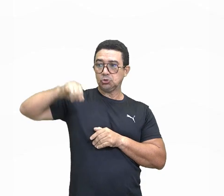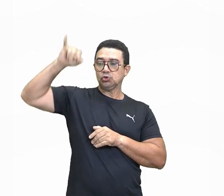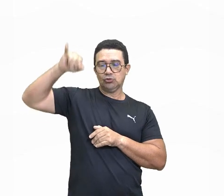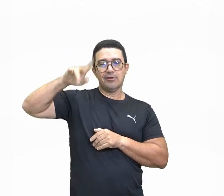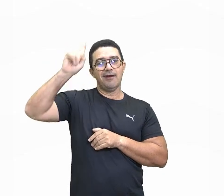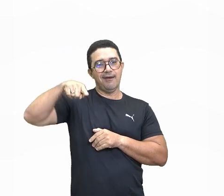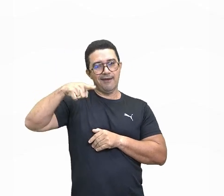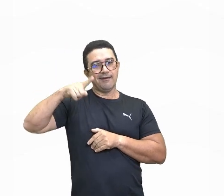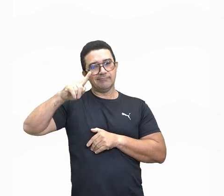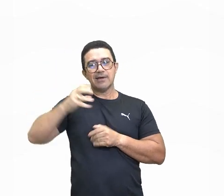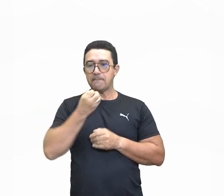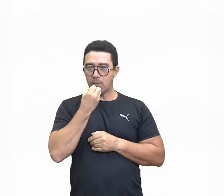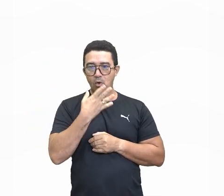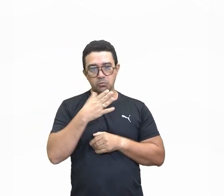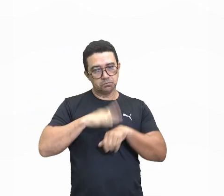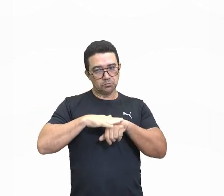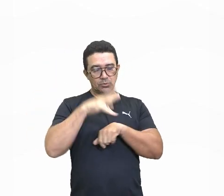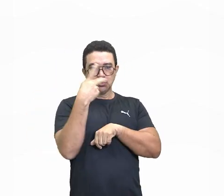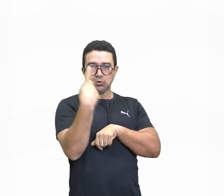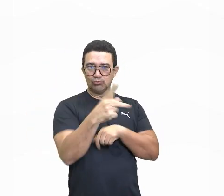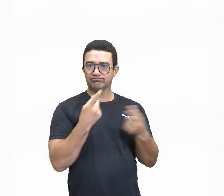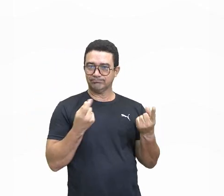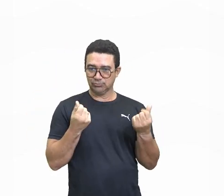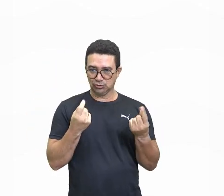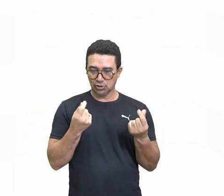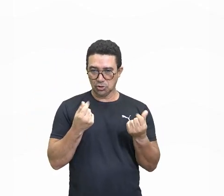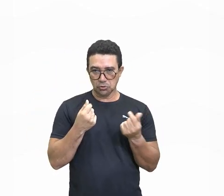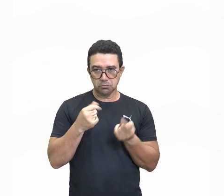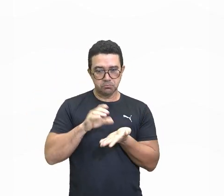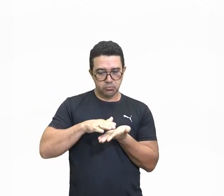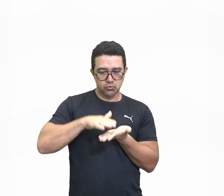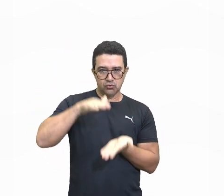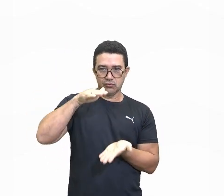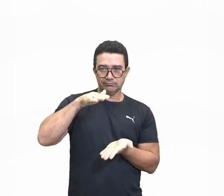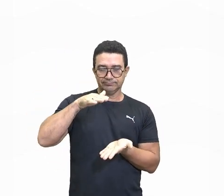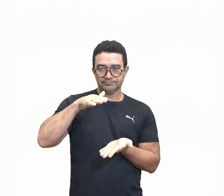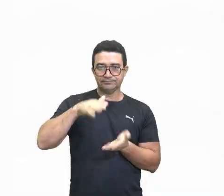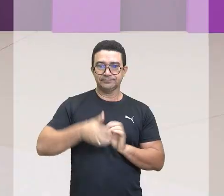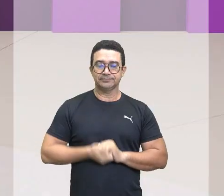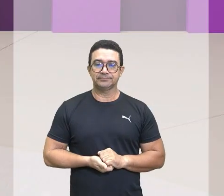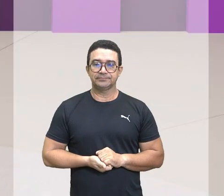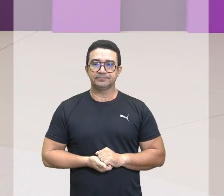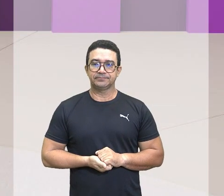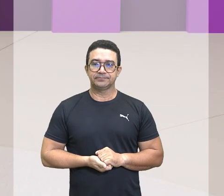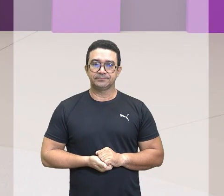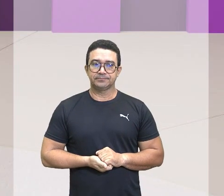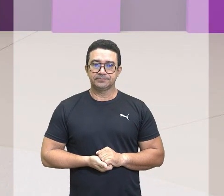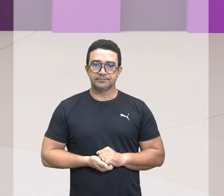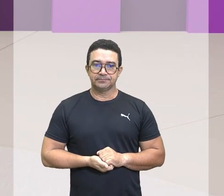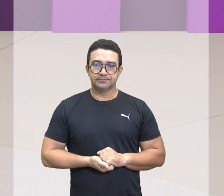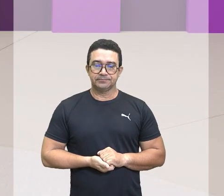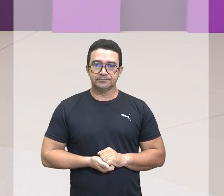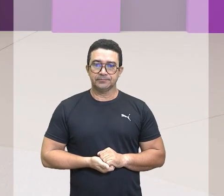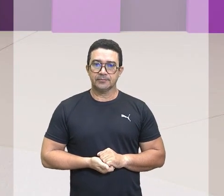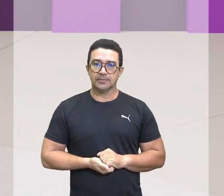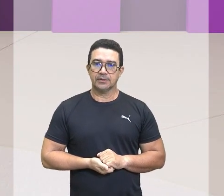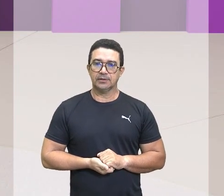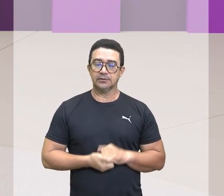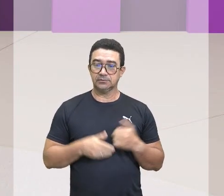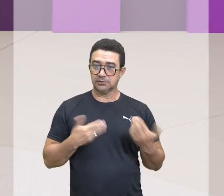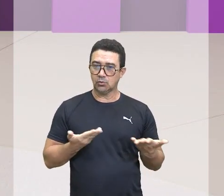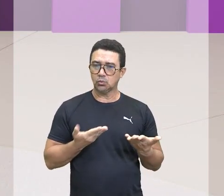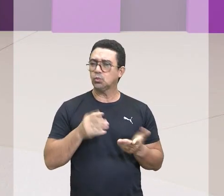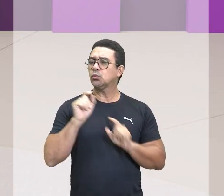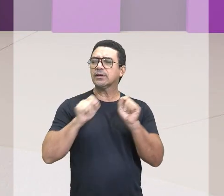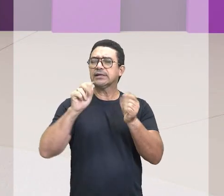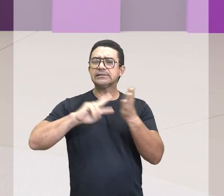aliado às suas finanças. Como assim, professora? Vamos então entender um pouquinho sobre isso hoje. E o que